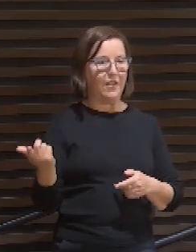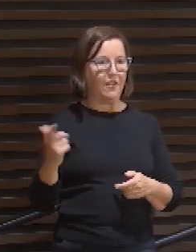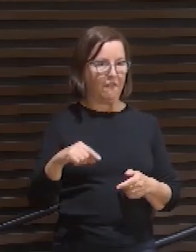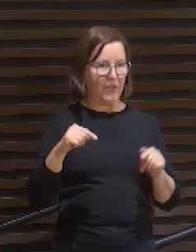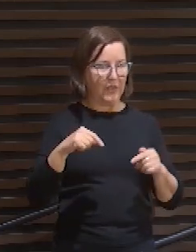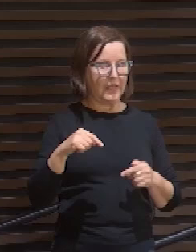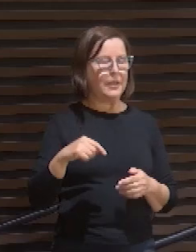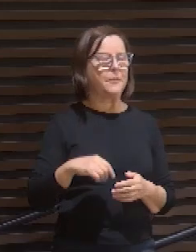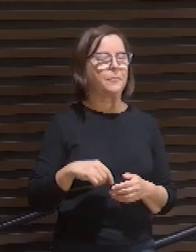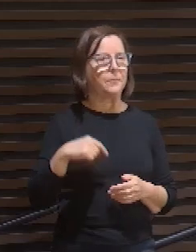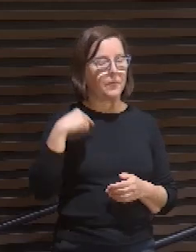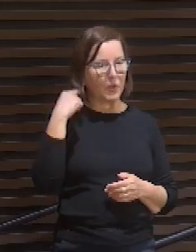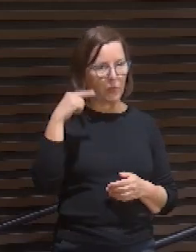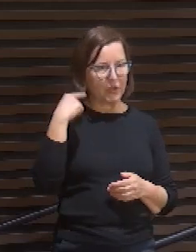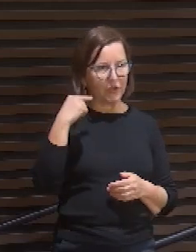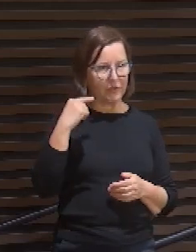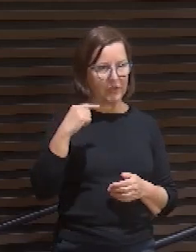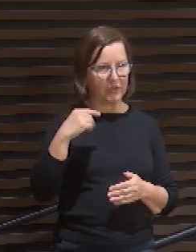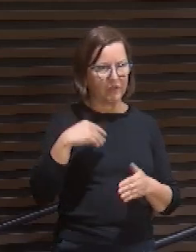Ele foi fazer um,